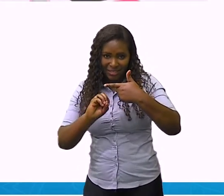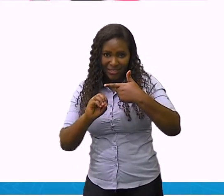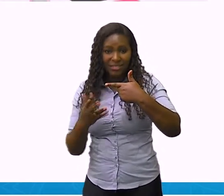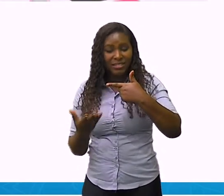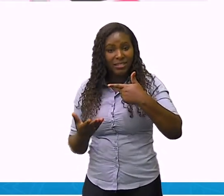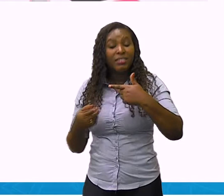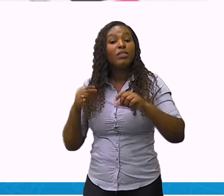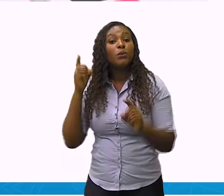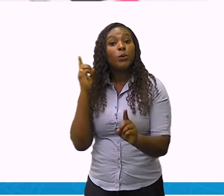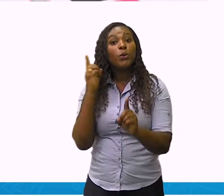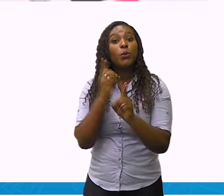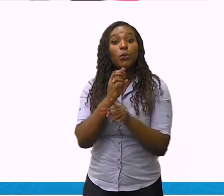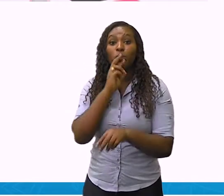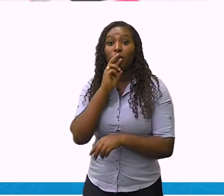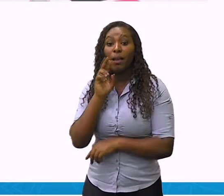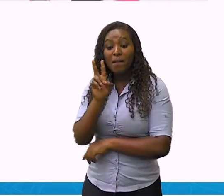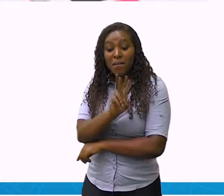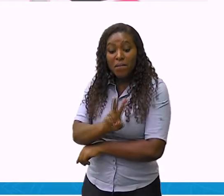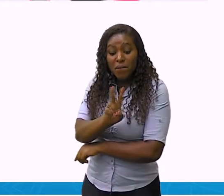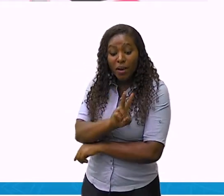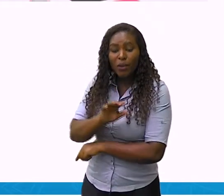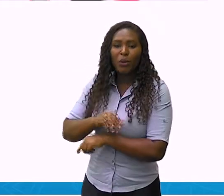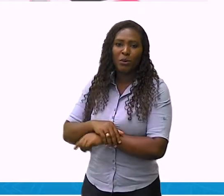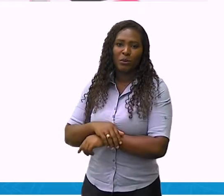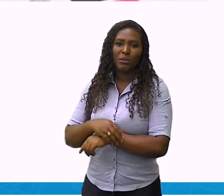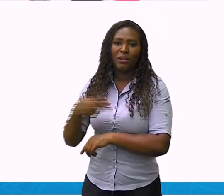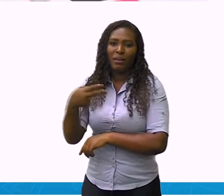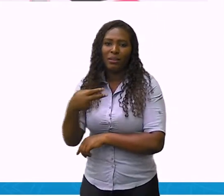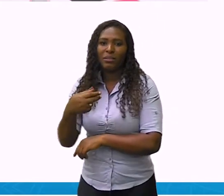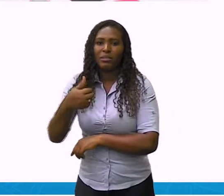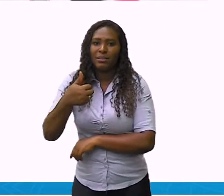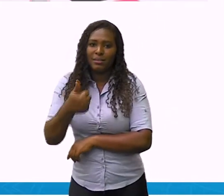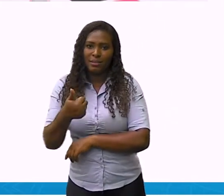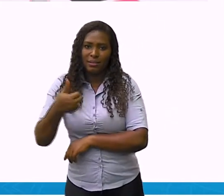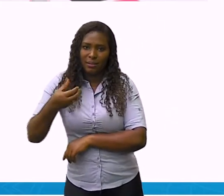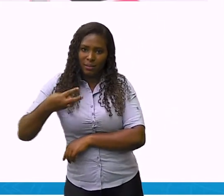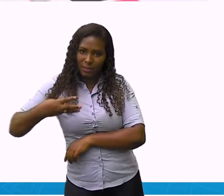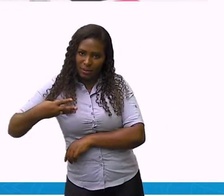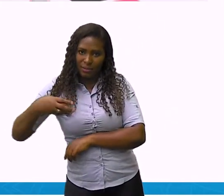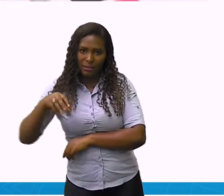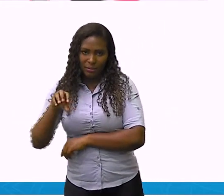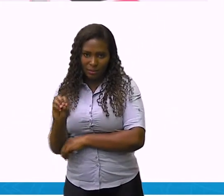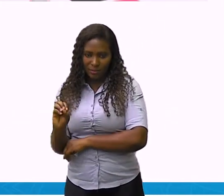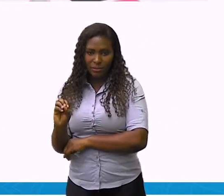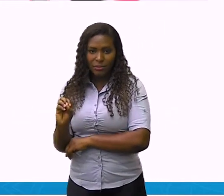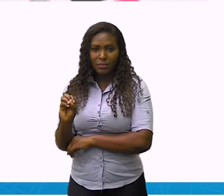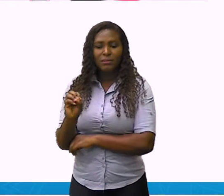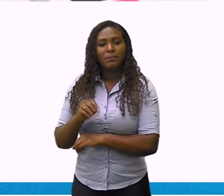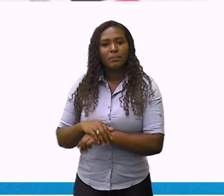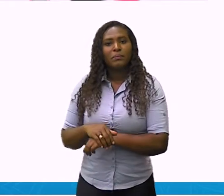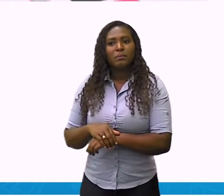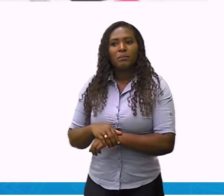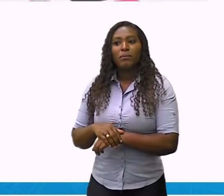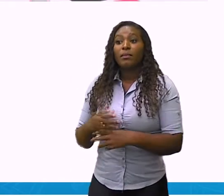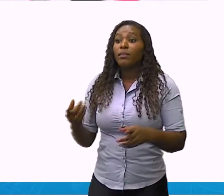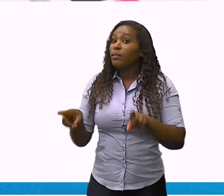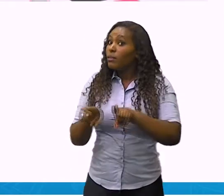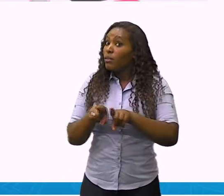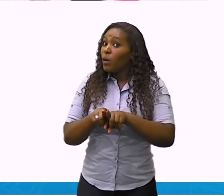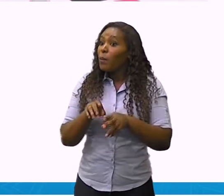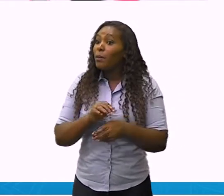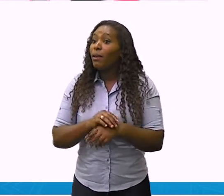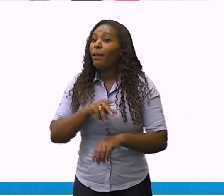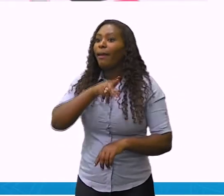este ângulo aqui, ele é 130. E eu achei também que o ângulo